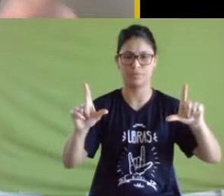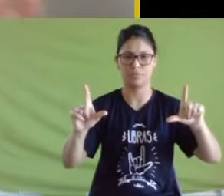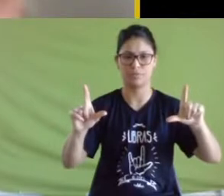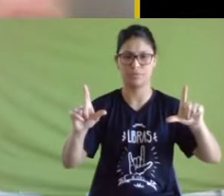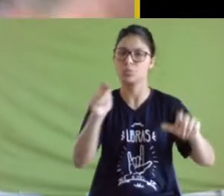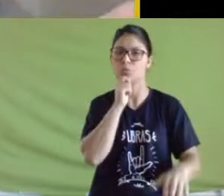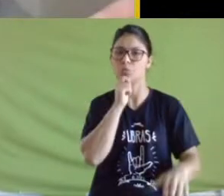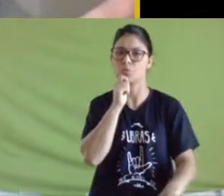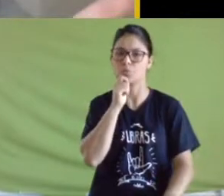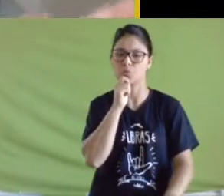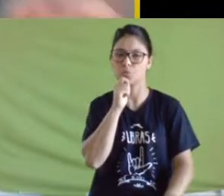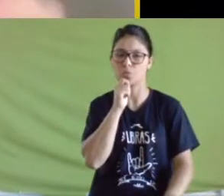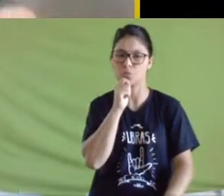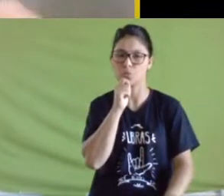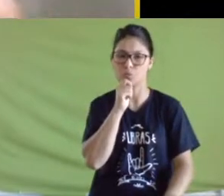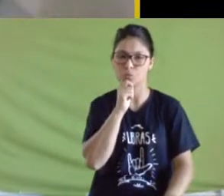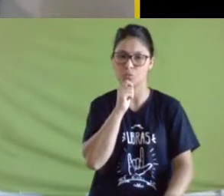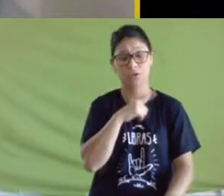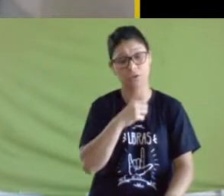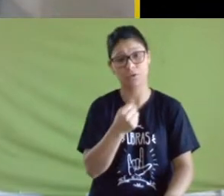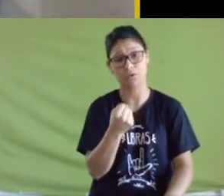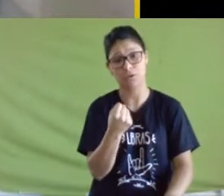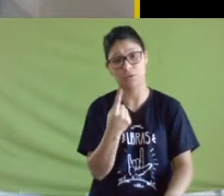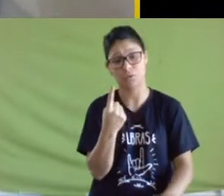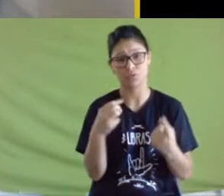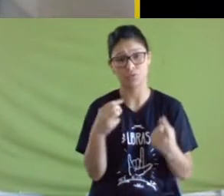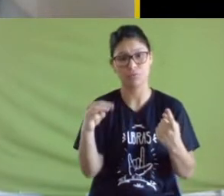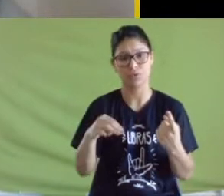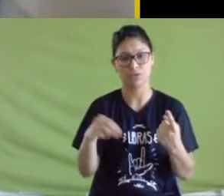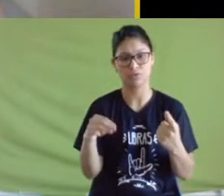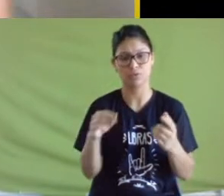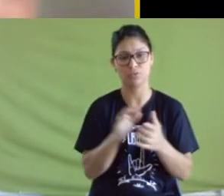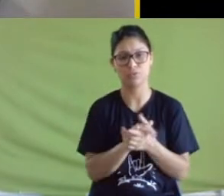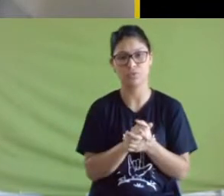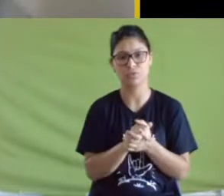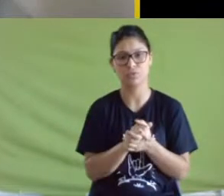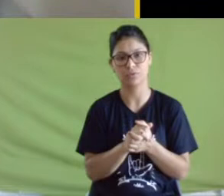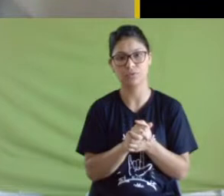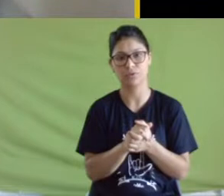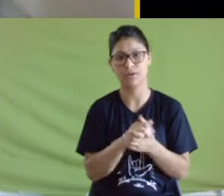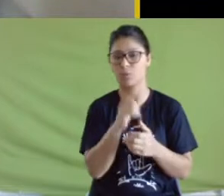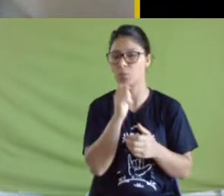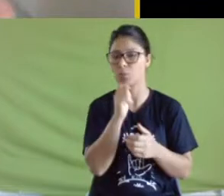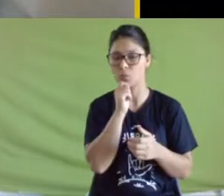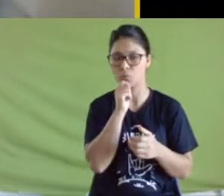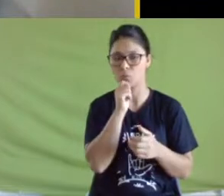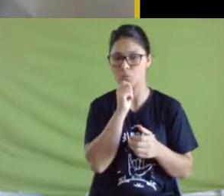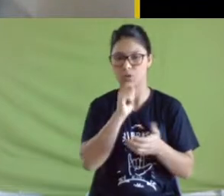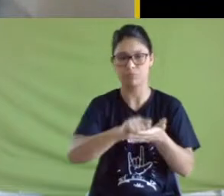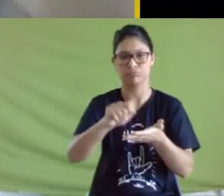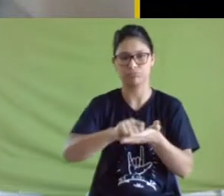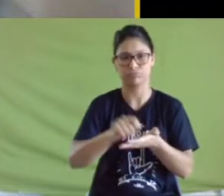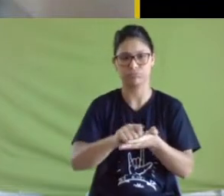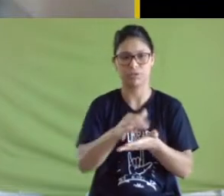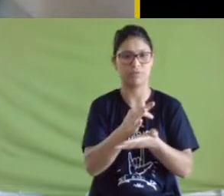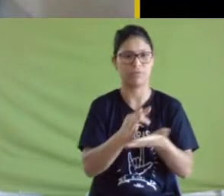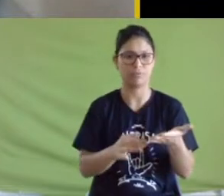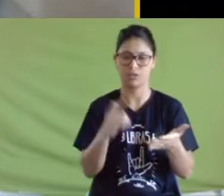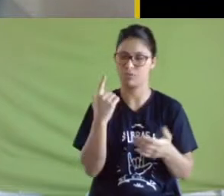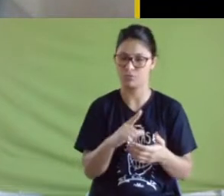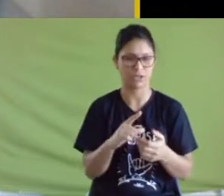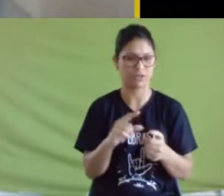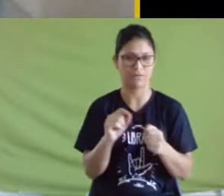não preencheu, tem ainda alguns minutos, porque esse link expira. Tá? Então, se você não preencher ele no dia, você não consegue